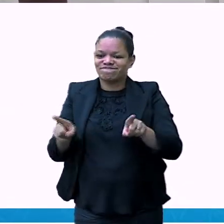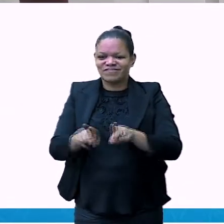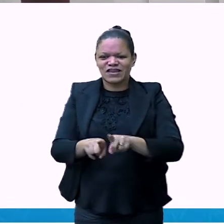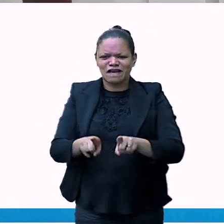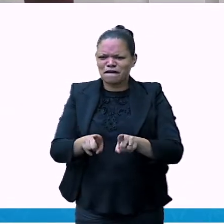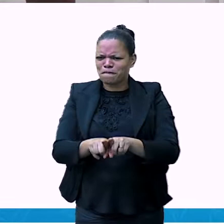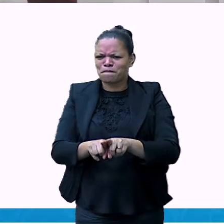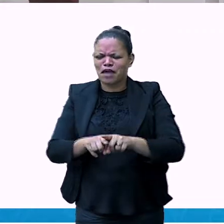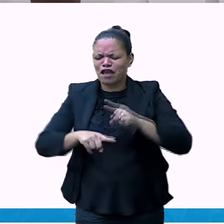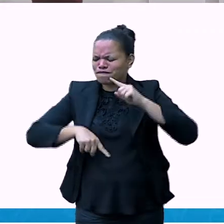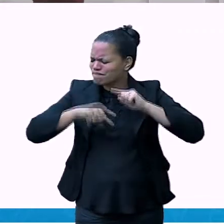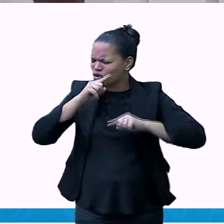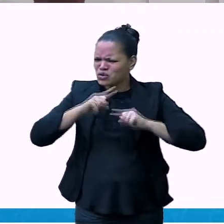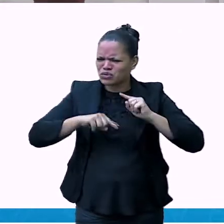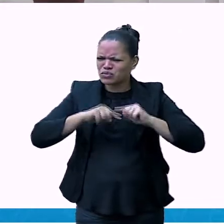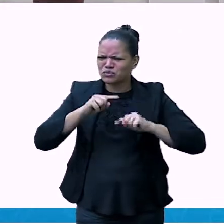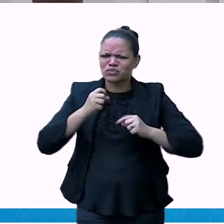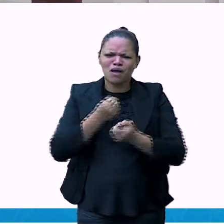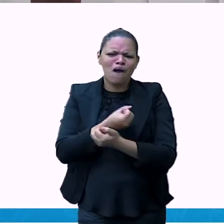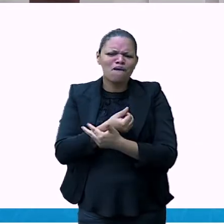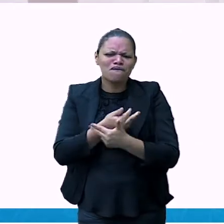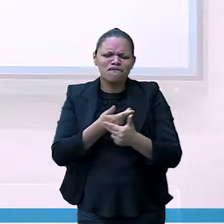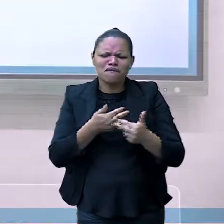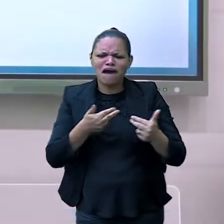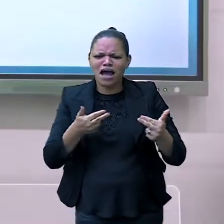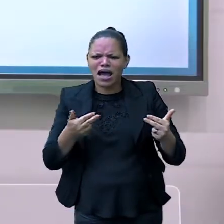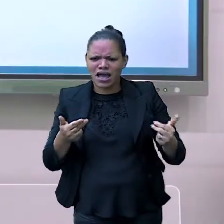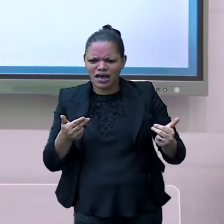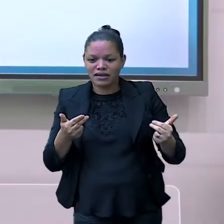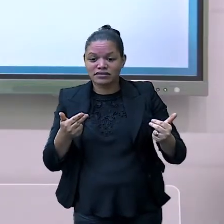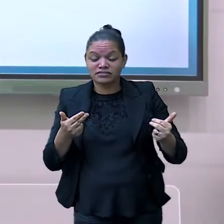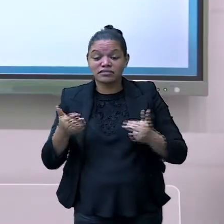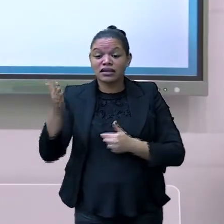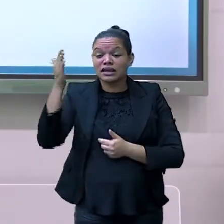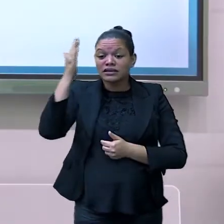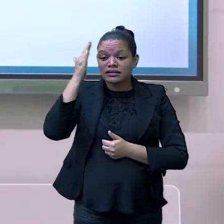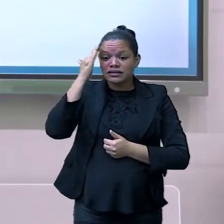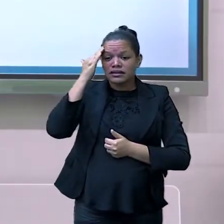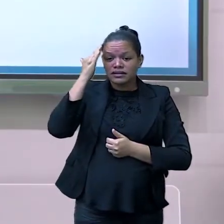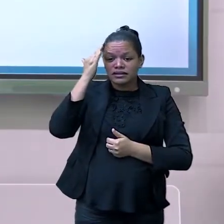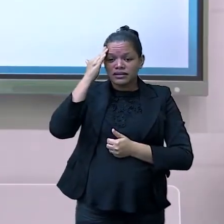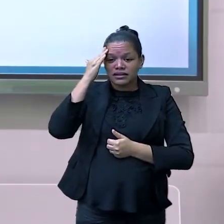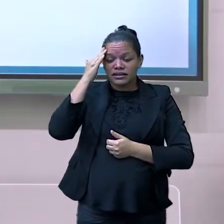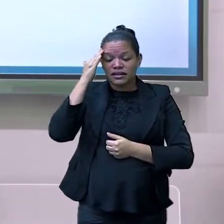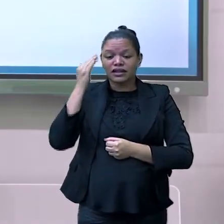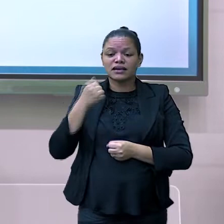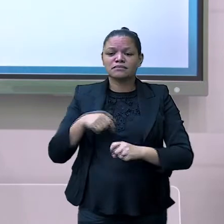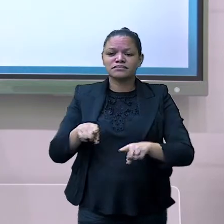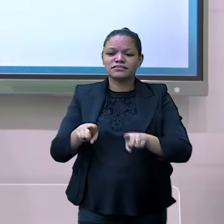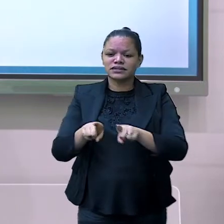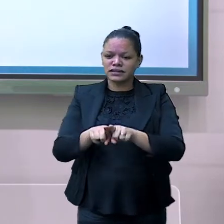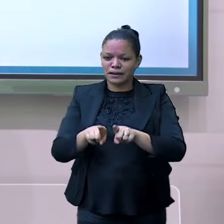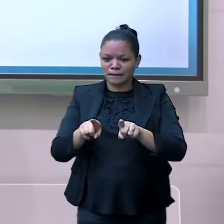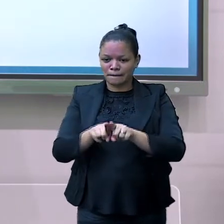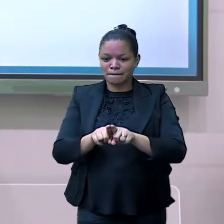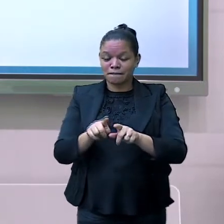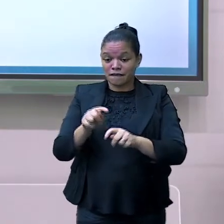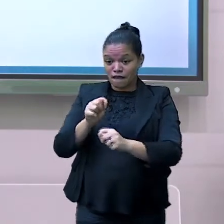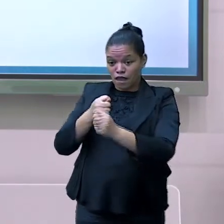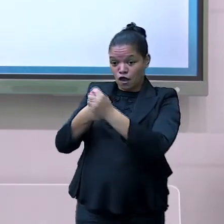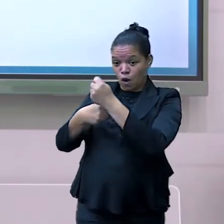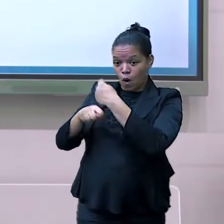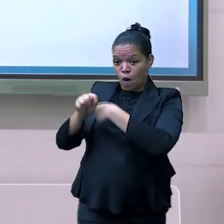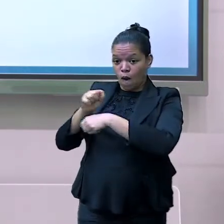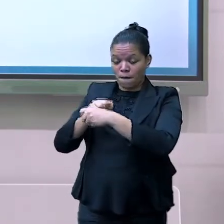não. Então, a gente vai entendendo que toda essa questão de exportação e importação vem do quê? Do comércio exterior. Eu